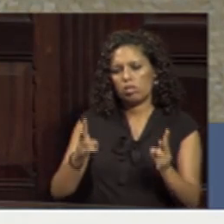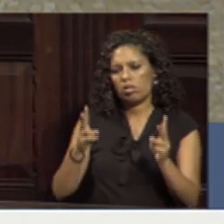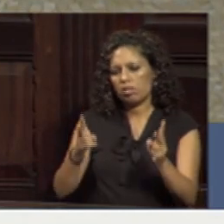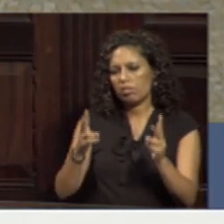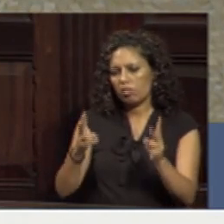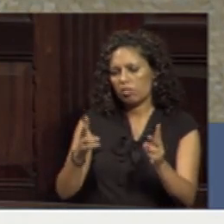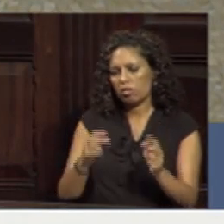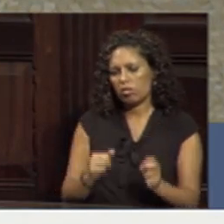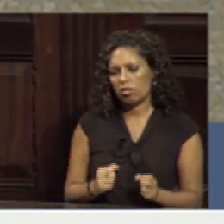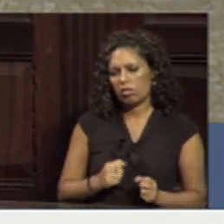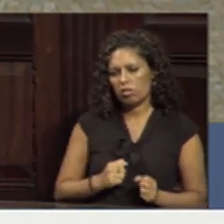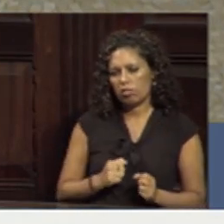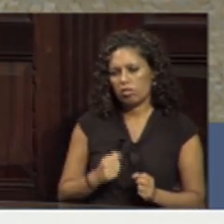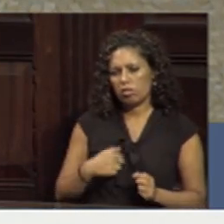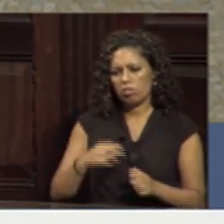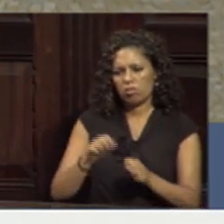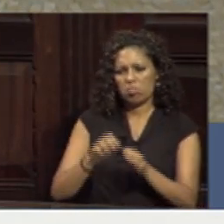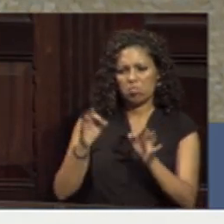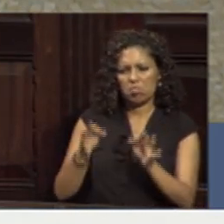ser batida.